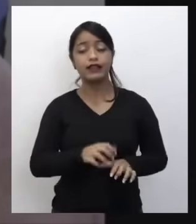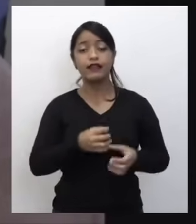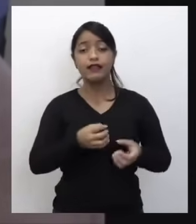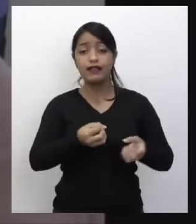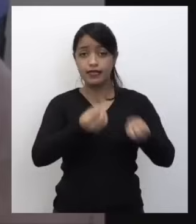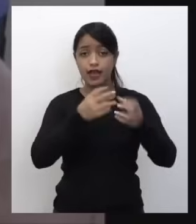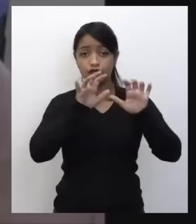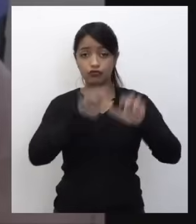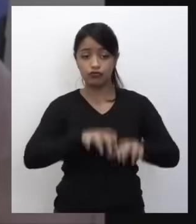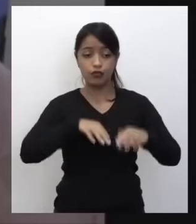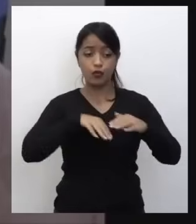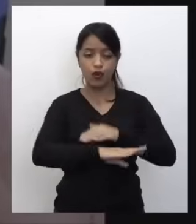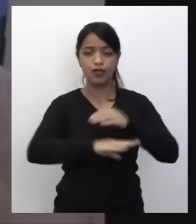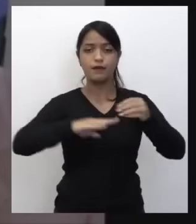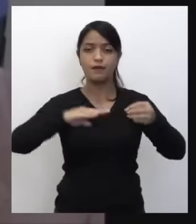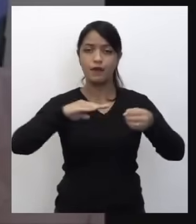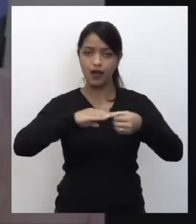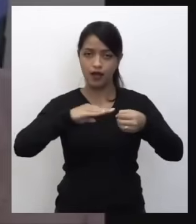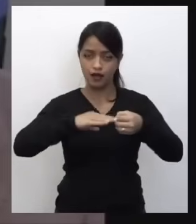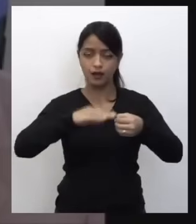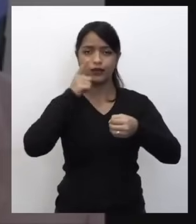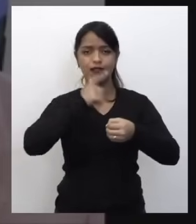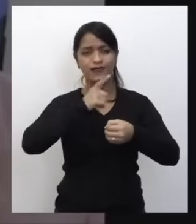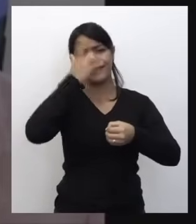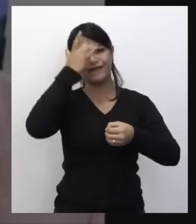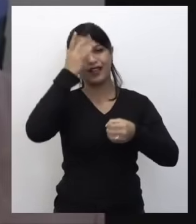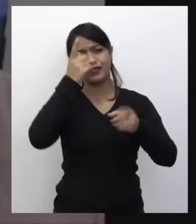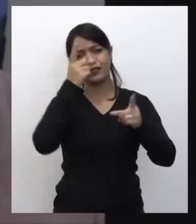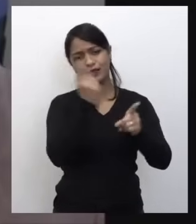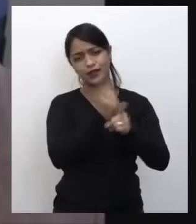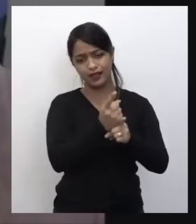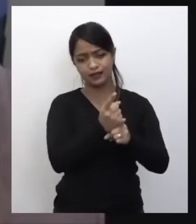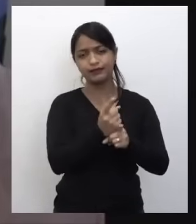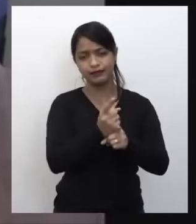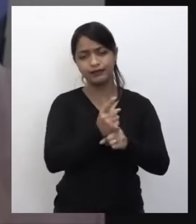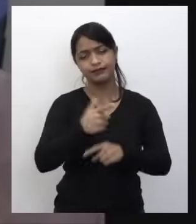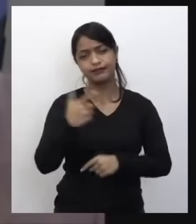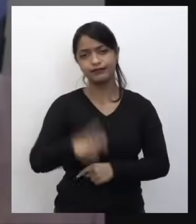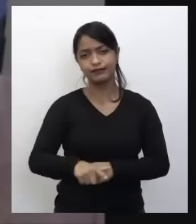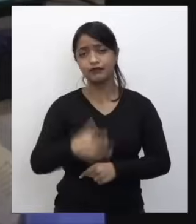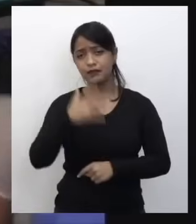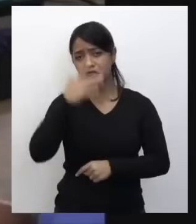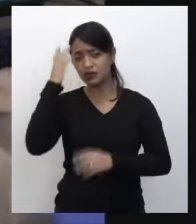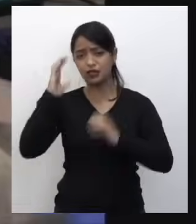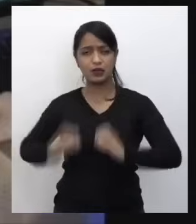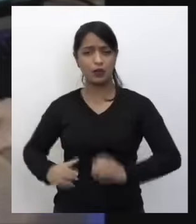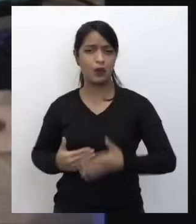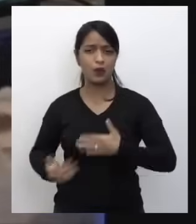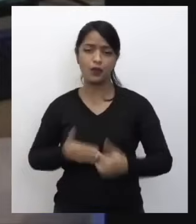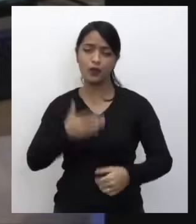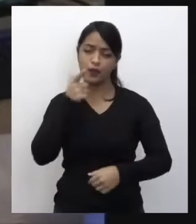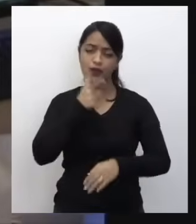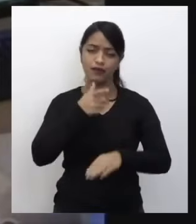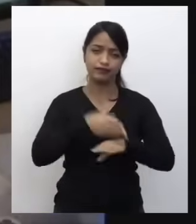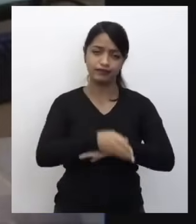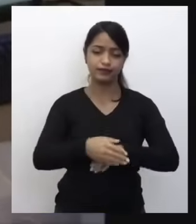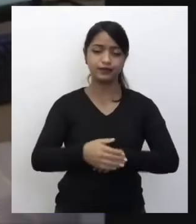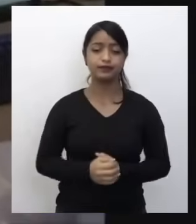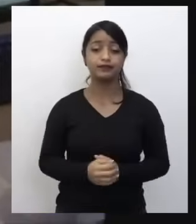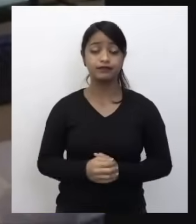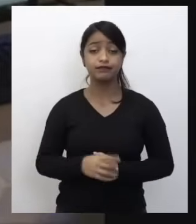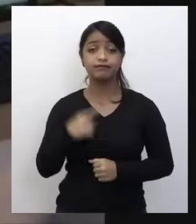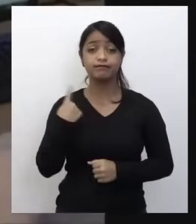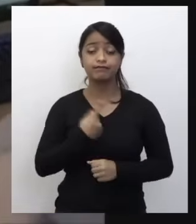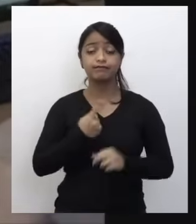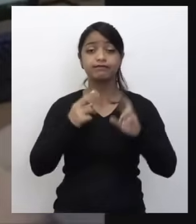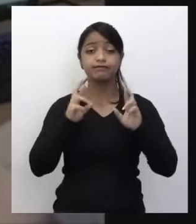para dentro do banco de dados e sejam facilmente acessíveis, novamente, pelo qualquer cidadão. O IMET espera concluir tudo em 5